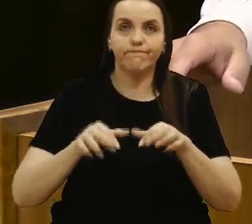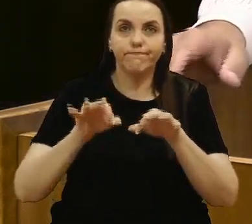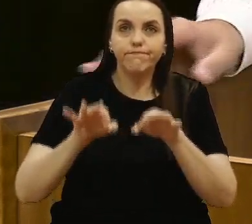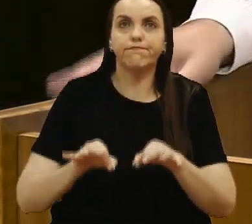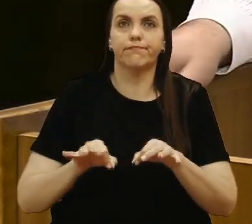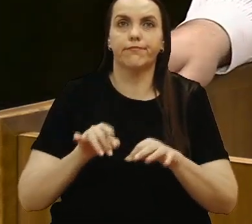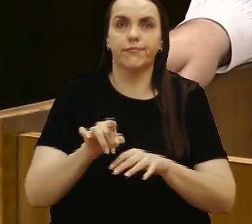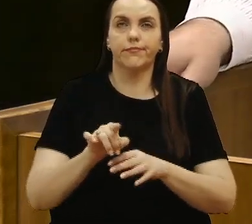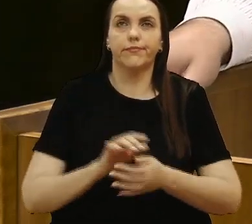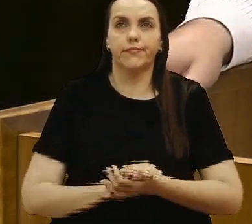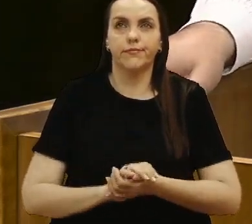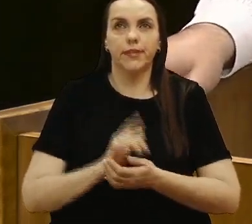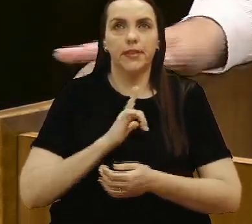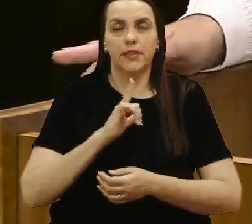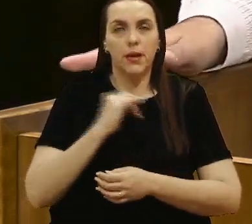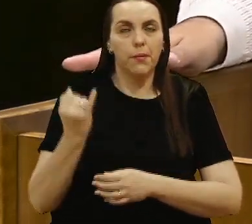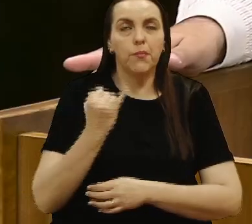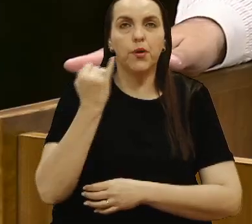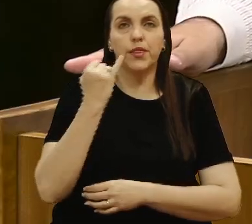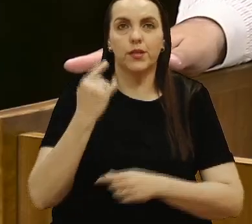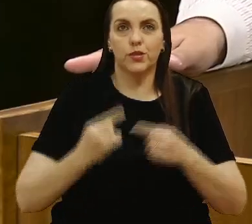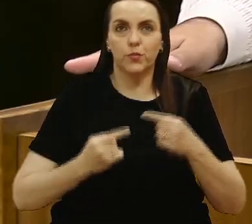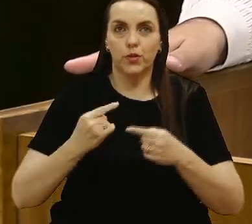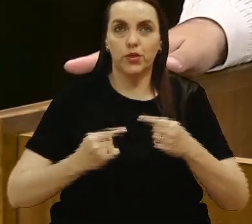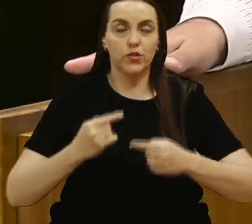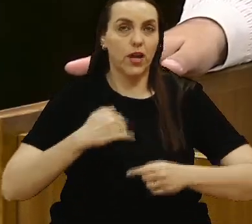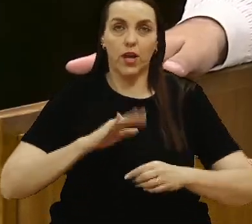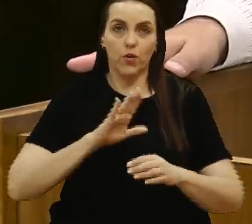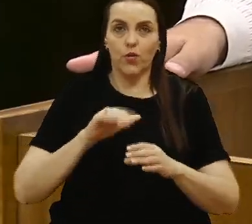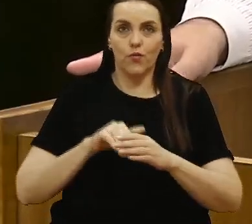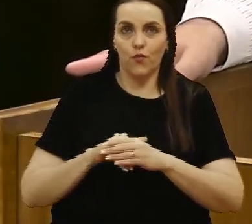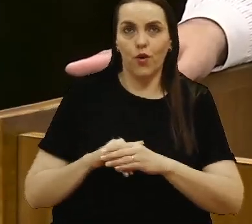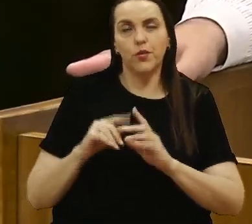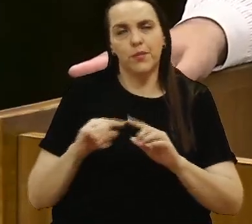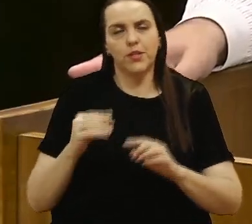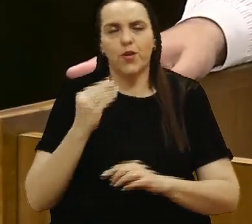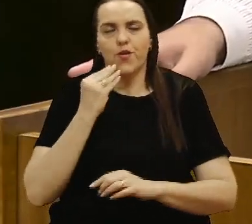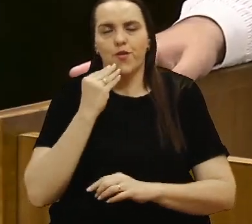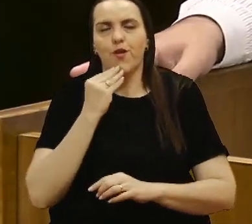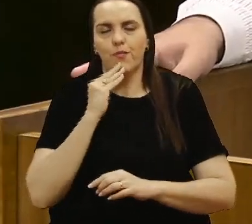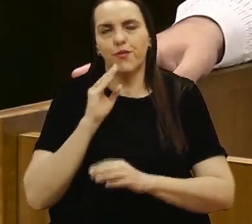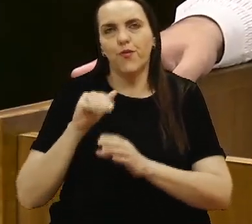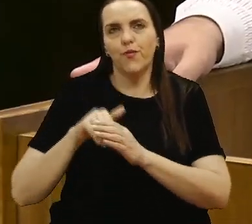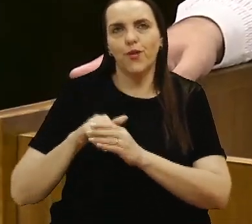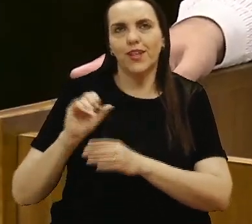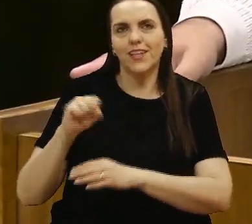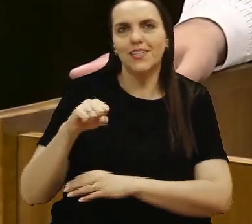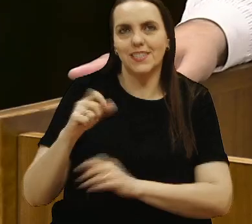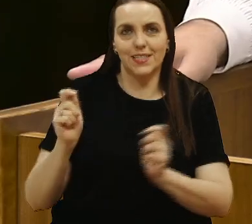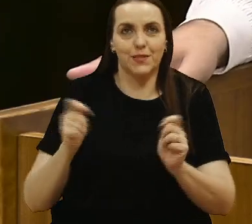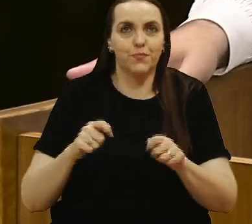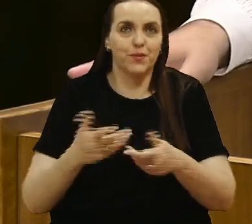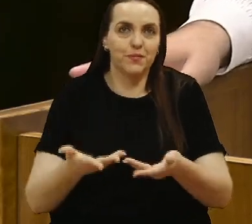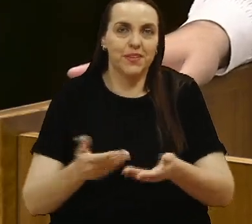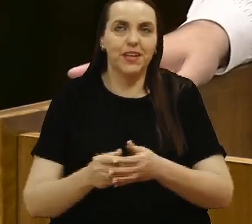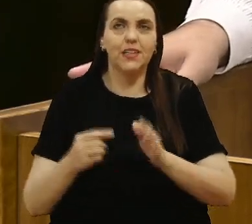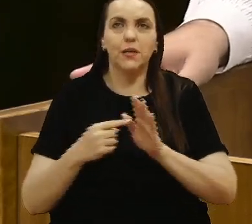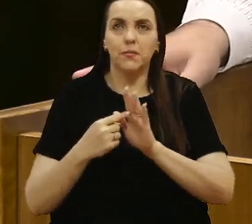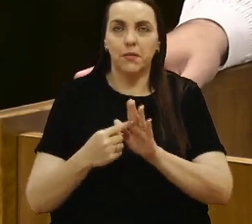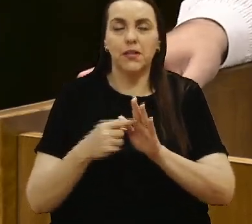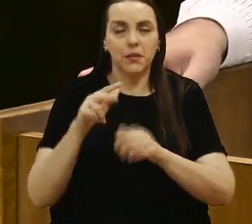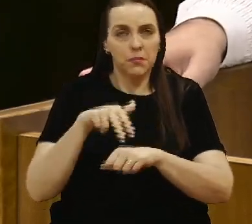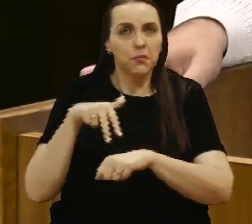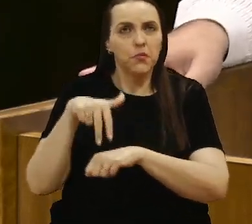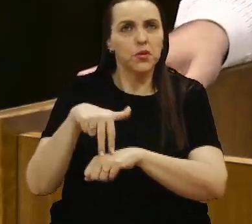implementação dessa importante política. Eu não votaria sim, logicamente, mas destaco novamente o protagonismo